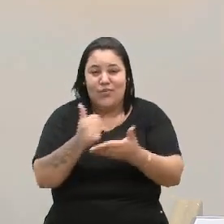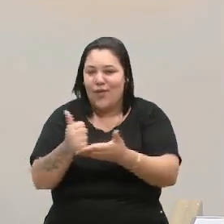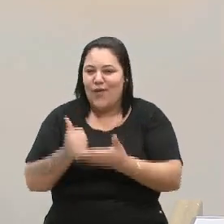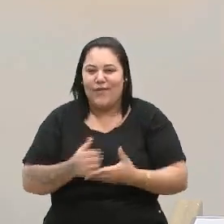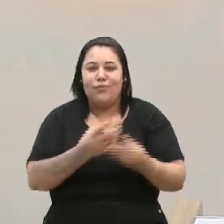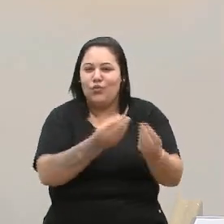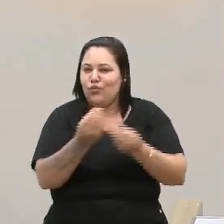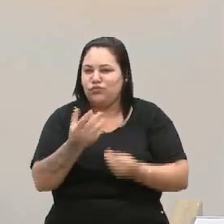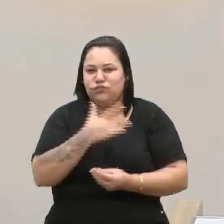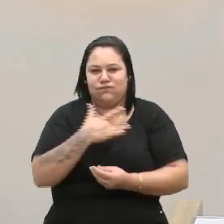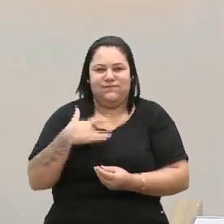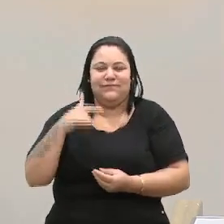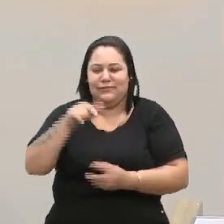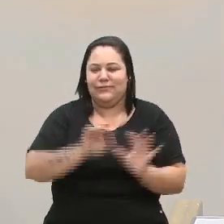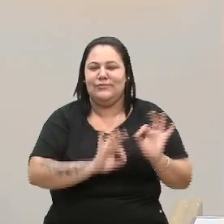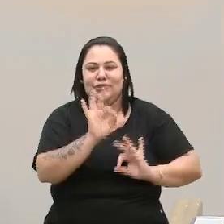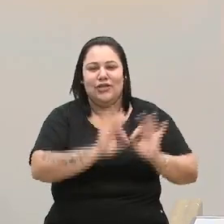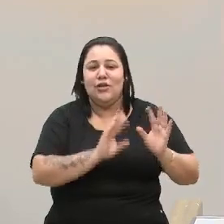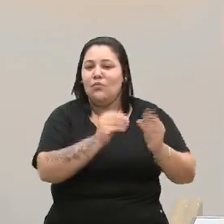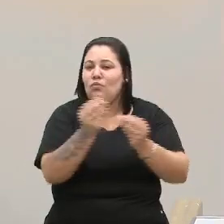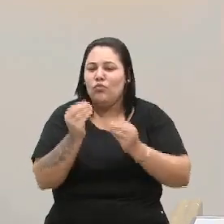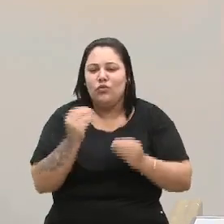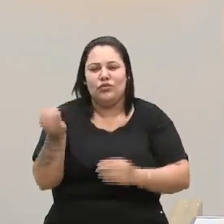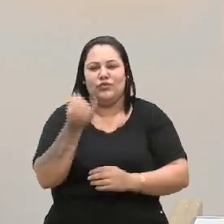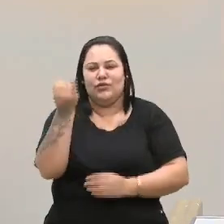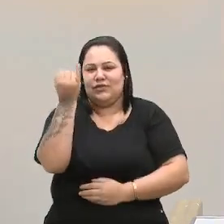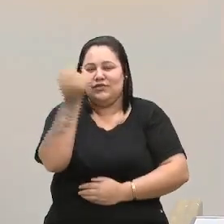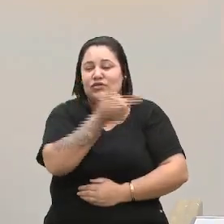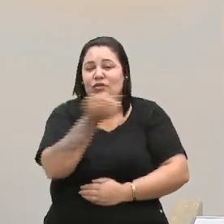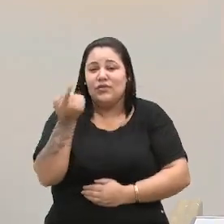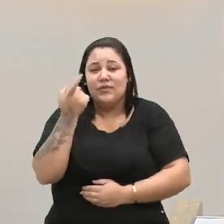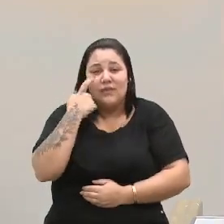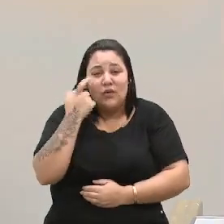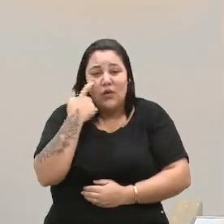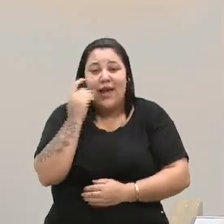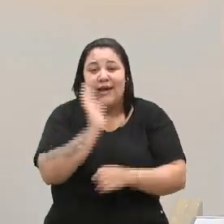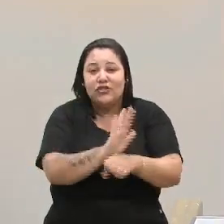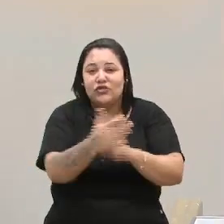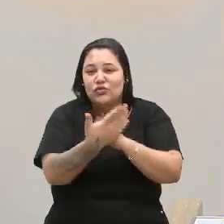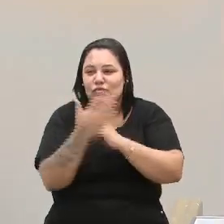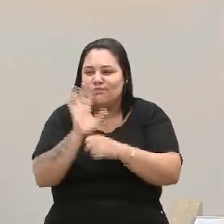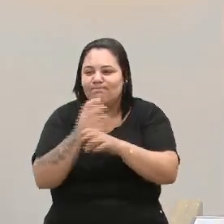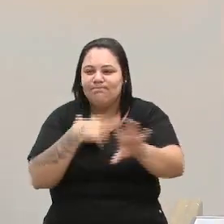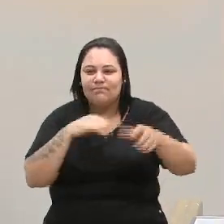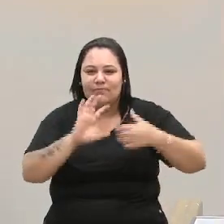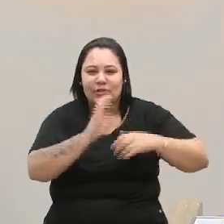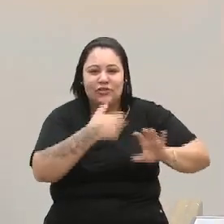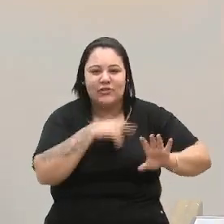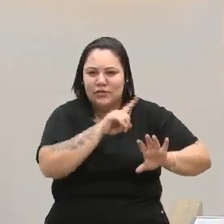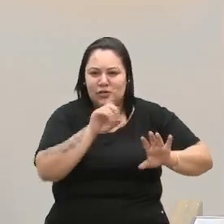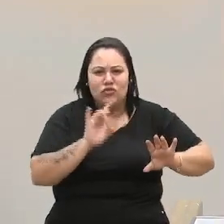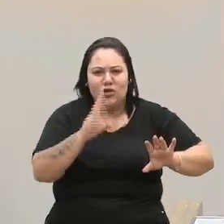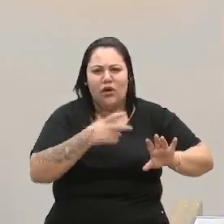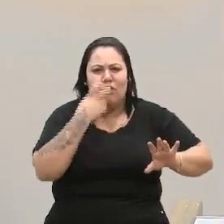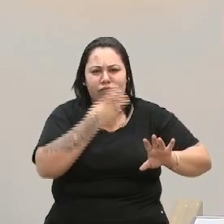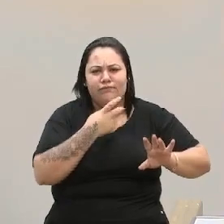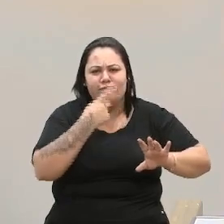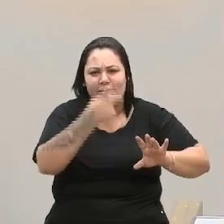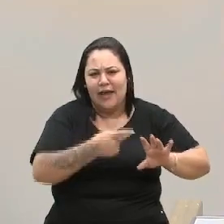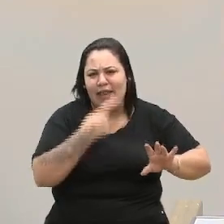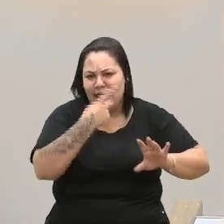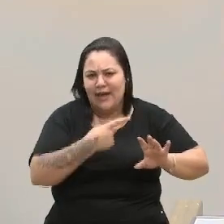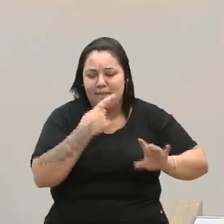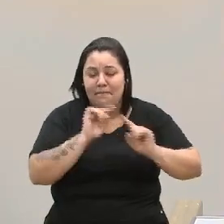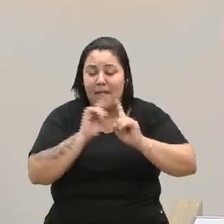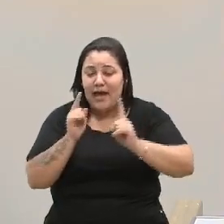precisamos, sim, ter um olhar de ajuda, não só verbal, mas financeira, ao